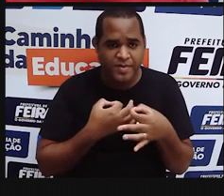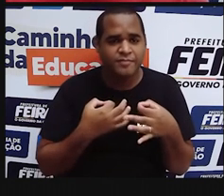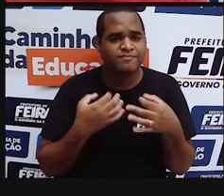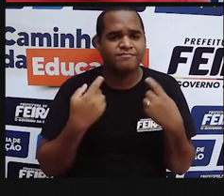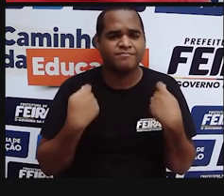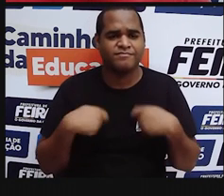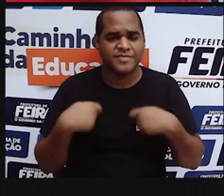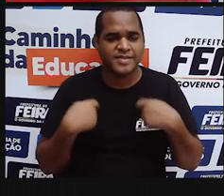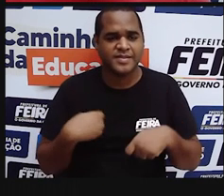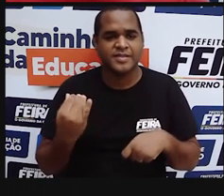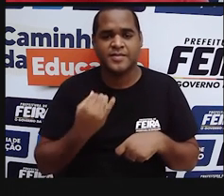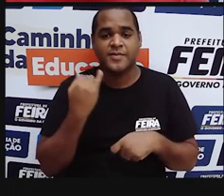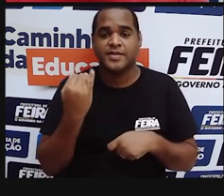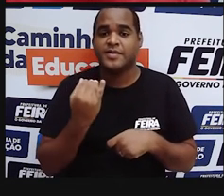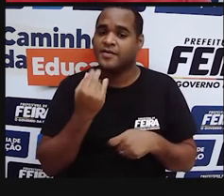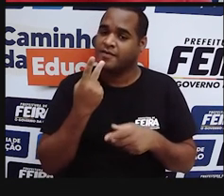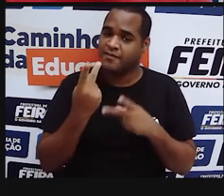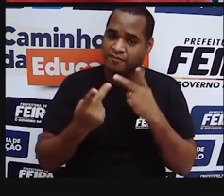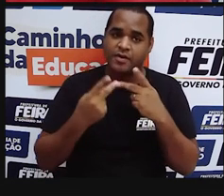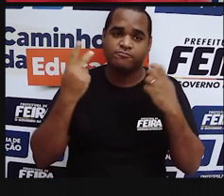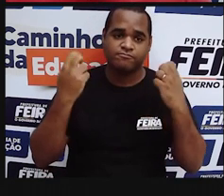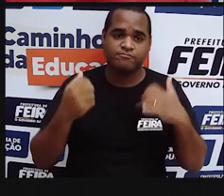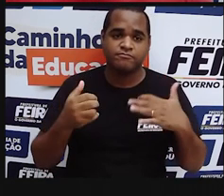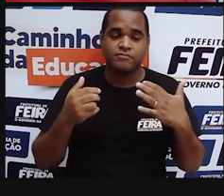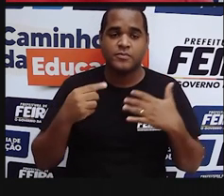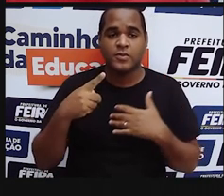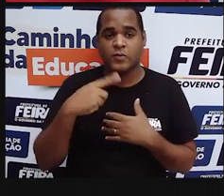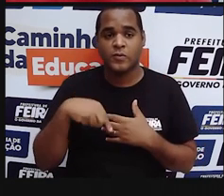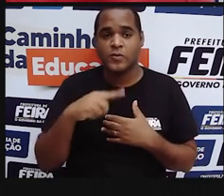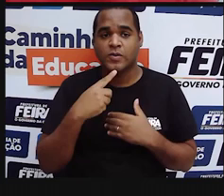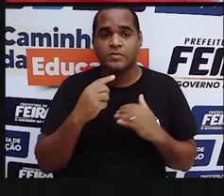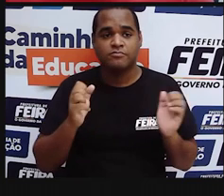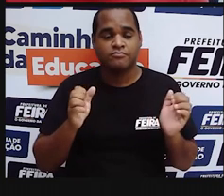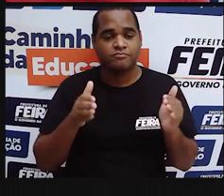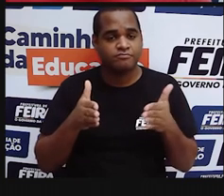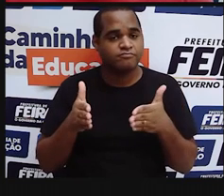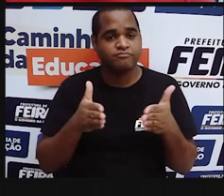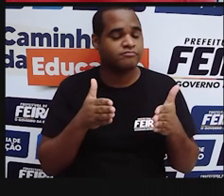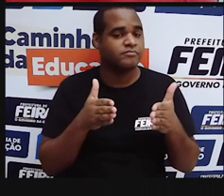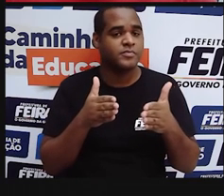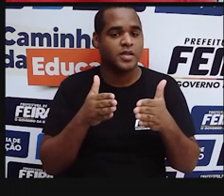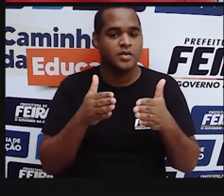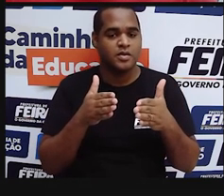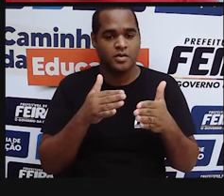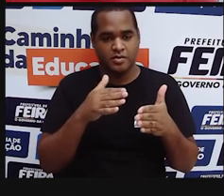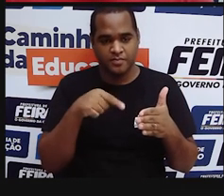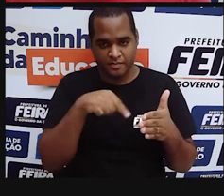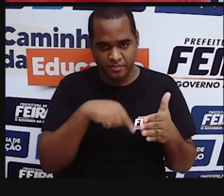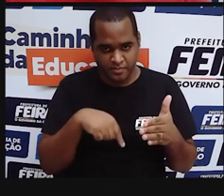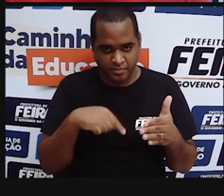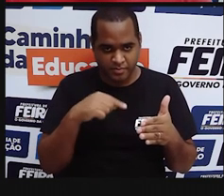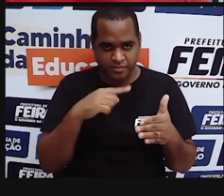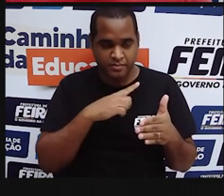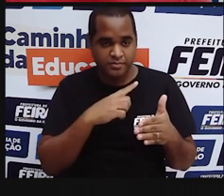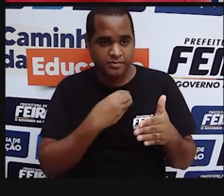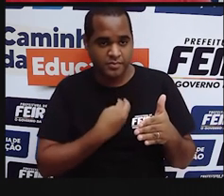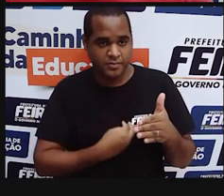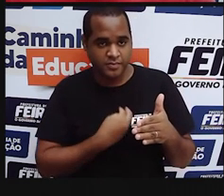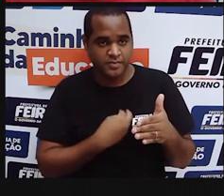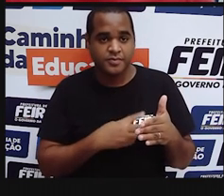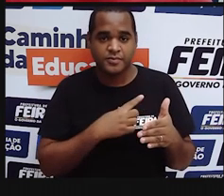direito de opinar, de falar, que os caminhos sejam sempre escolhidos com